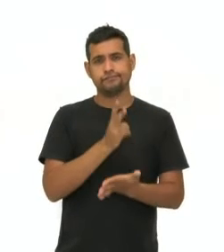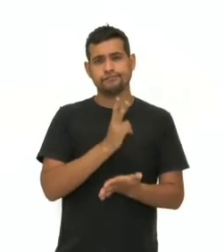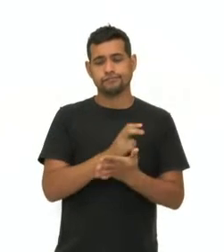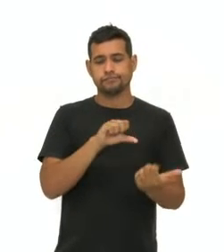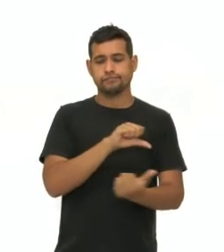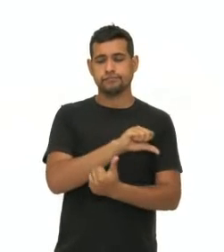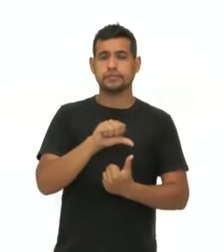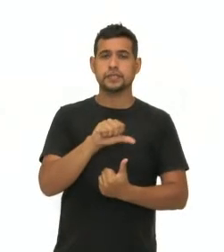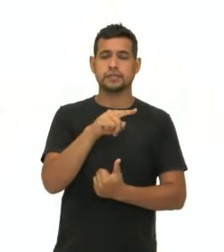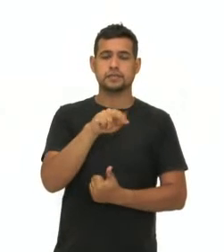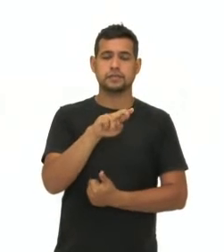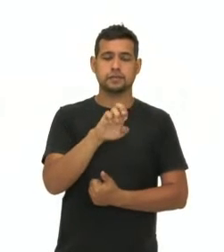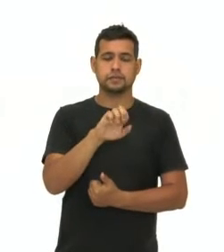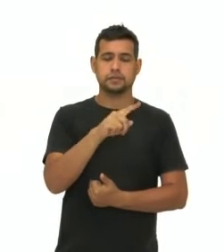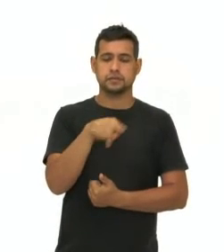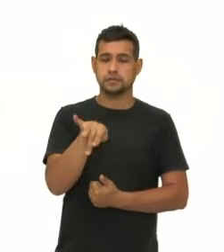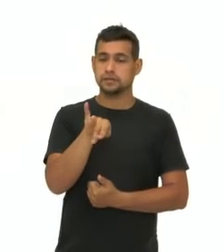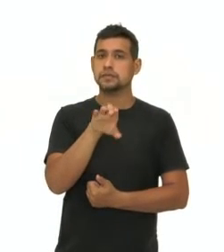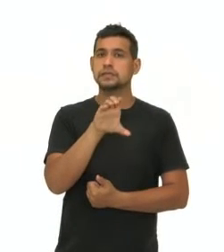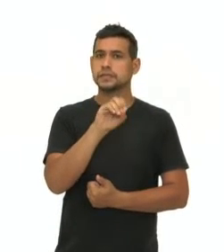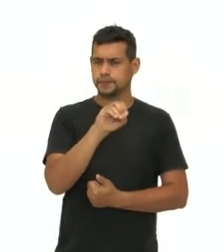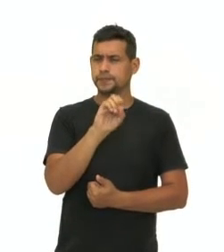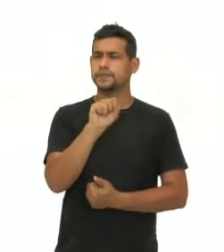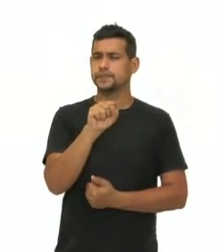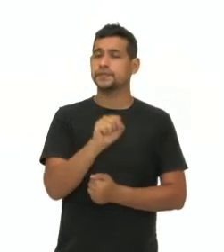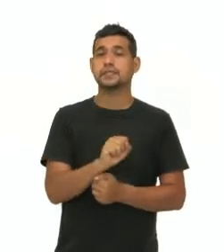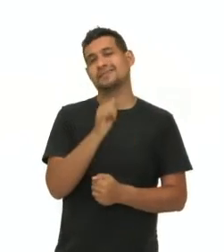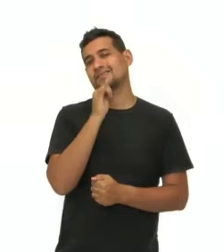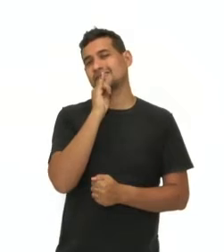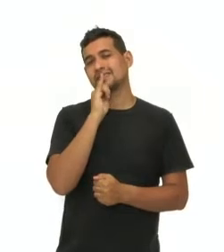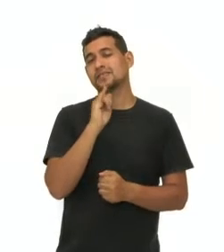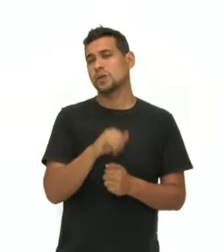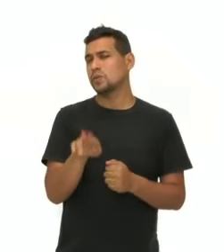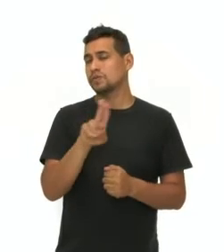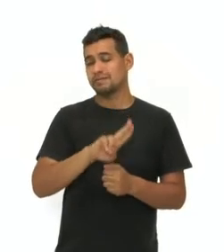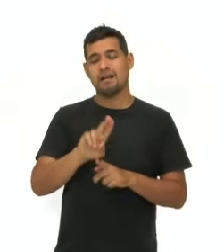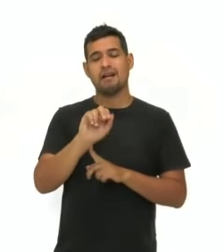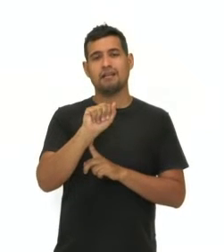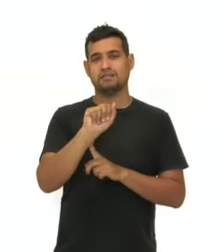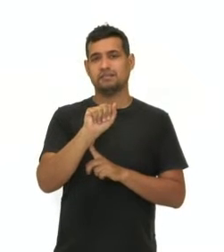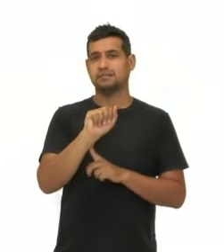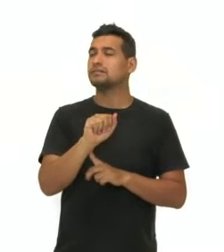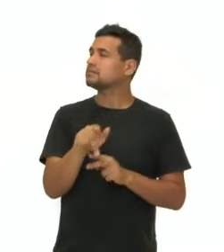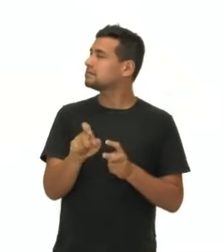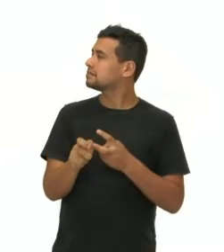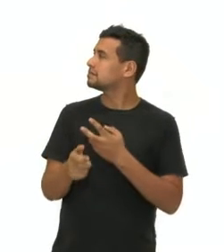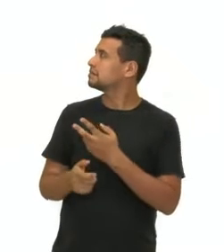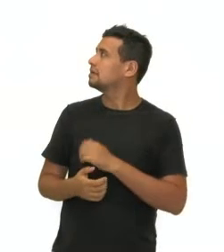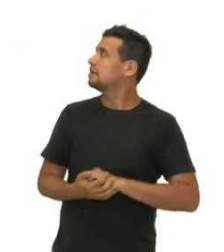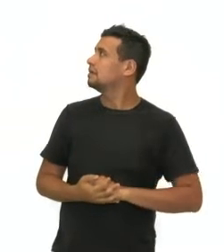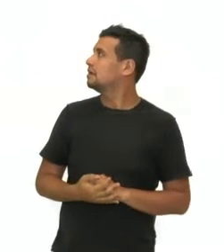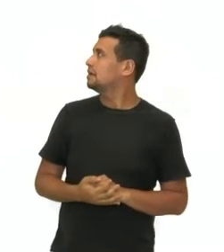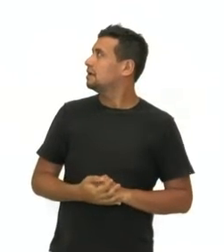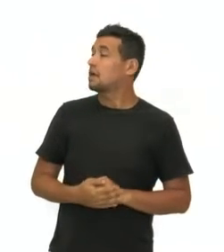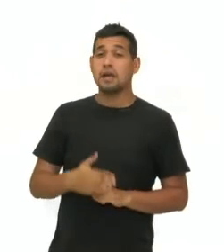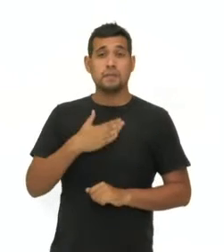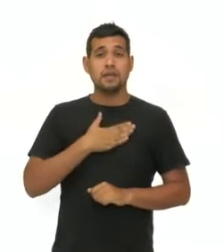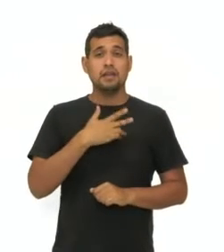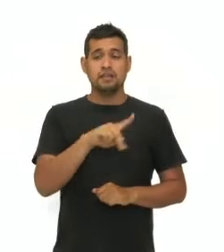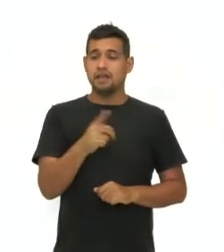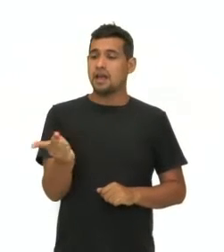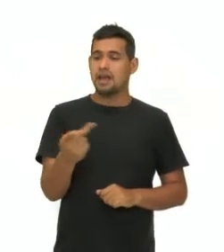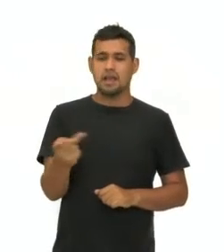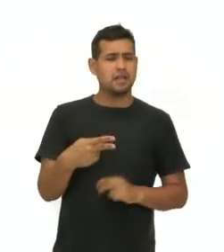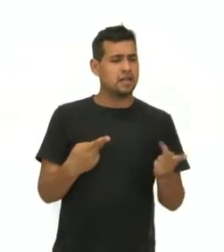da preposição nesse caso a preposição A então é esse aqui ó a minha tia